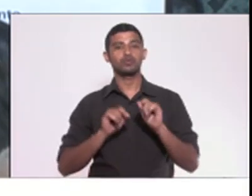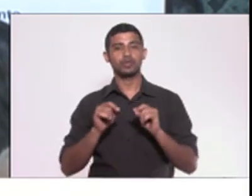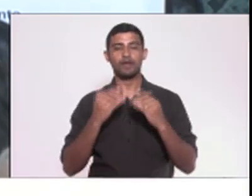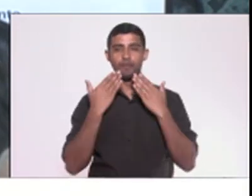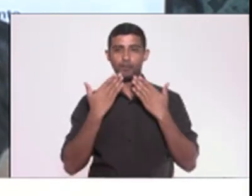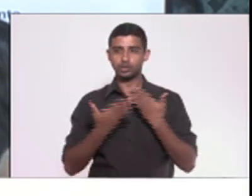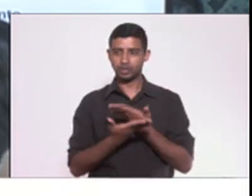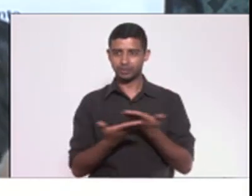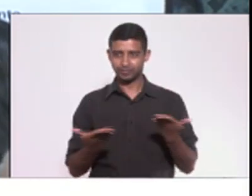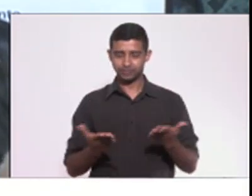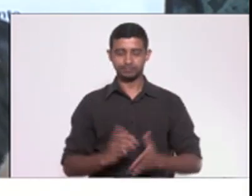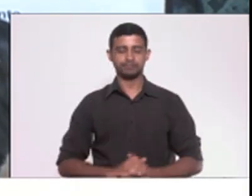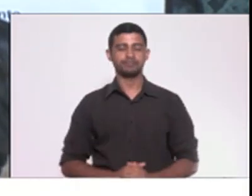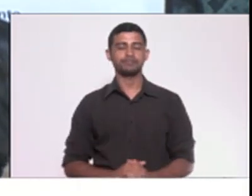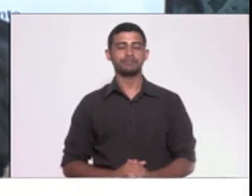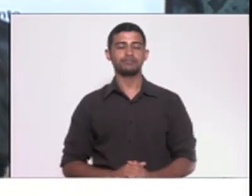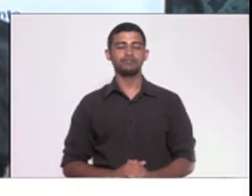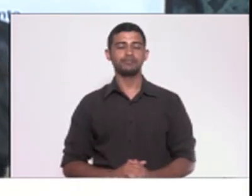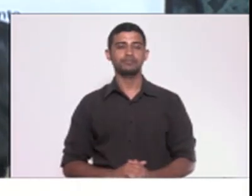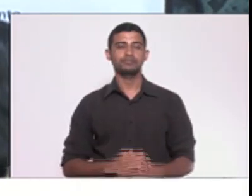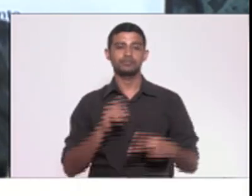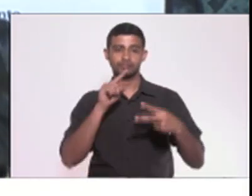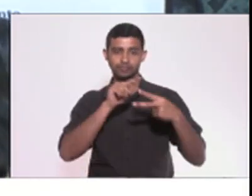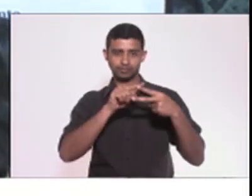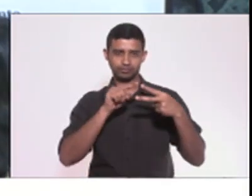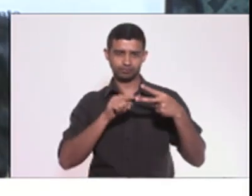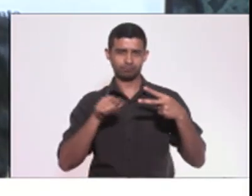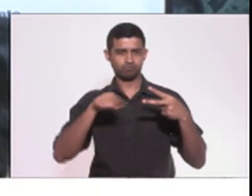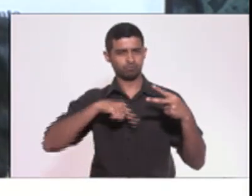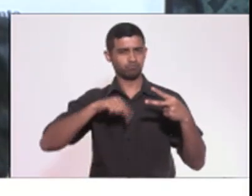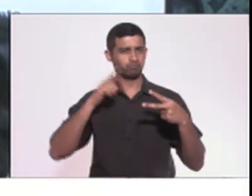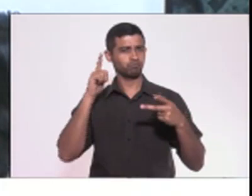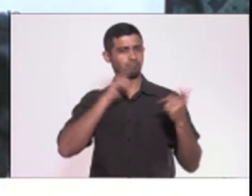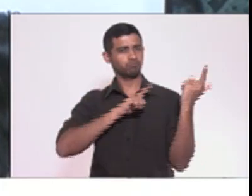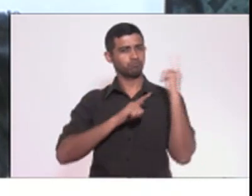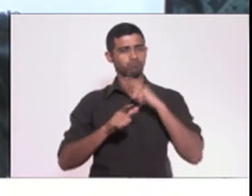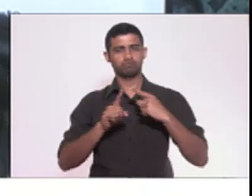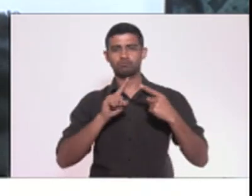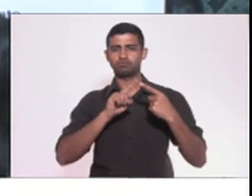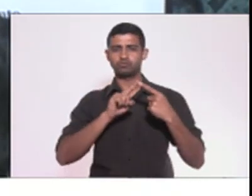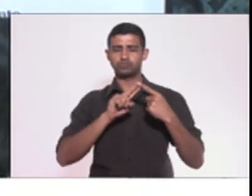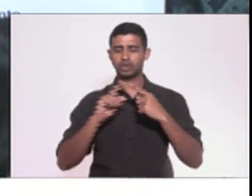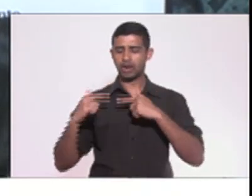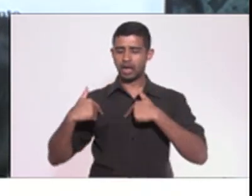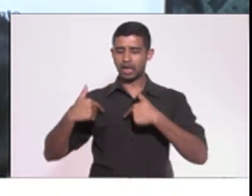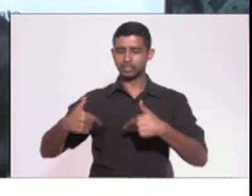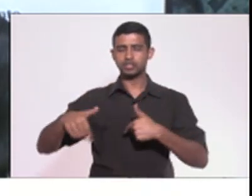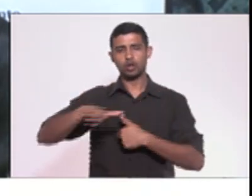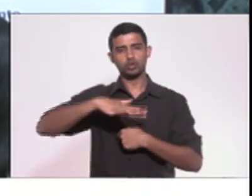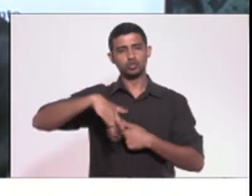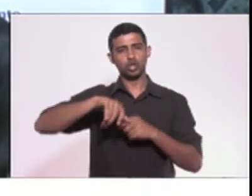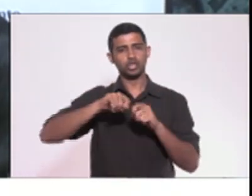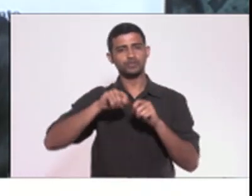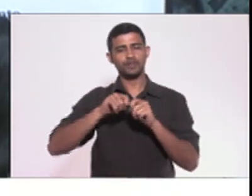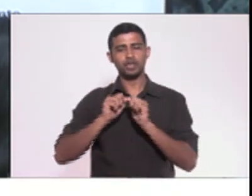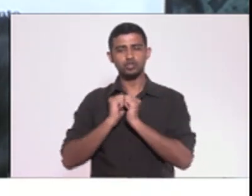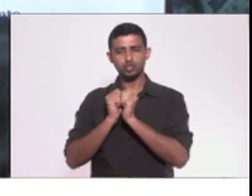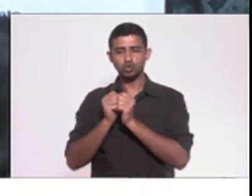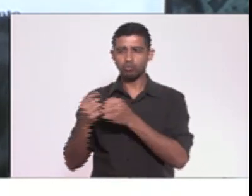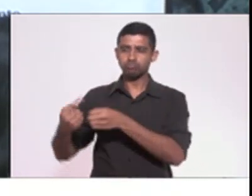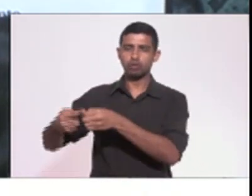para vocês 2 casos de sucesso. Uma é uma ação que nós fazemos junto aos